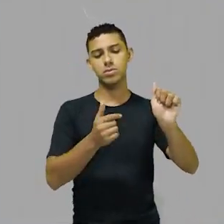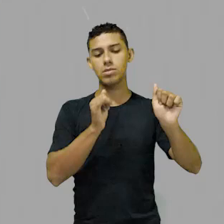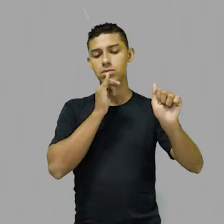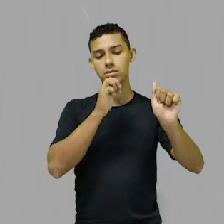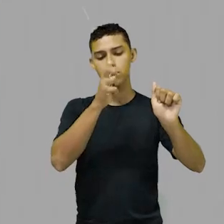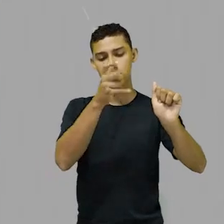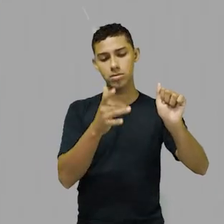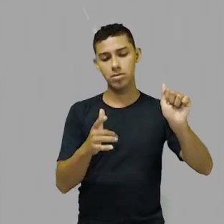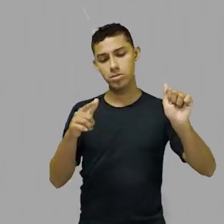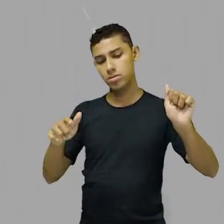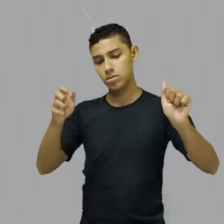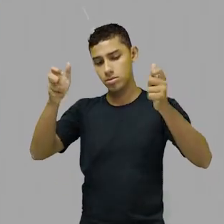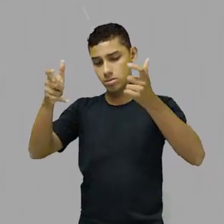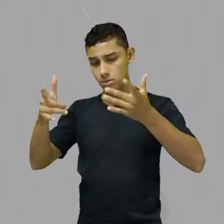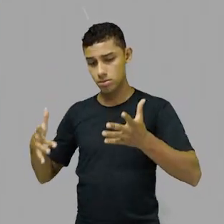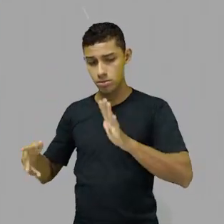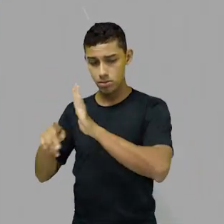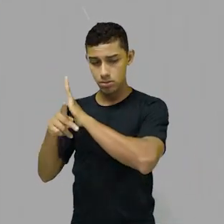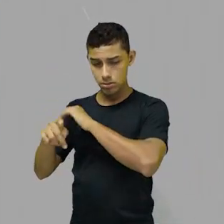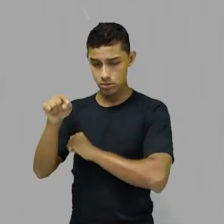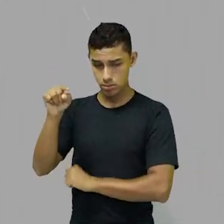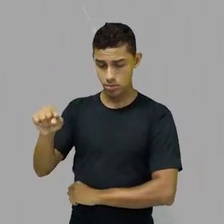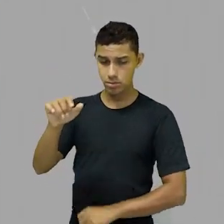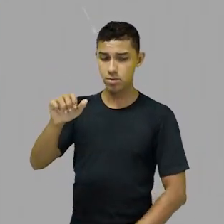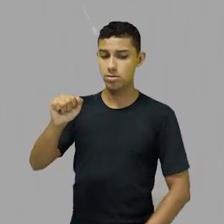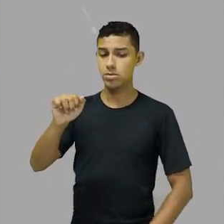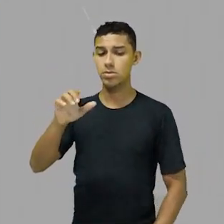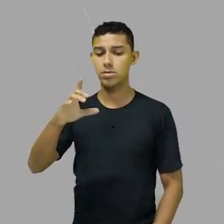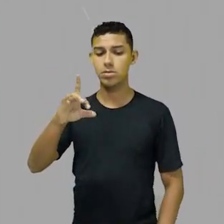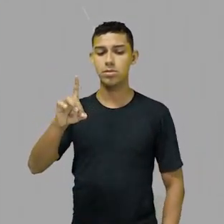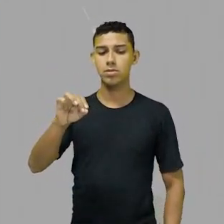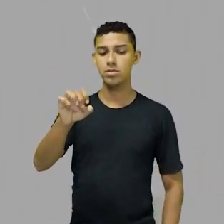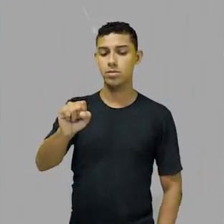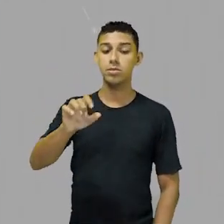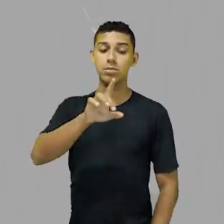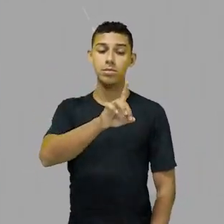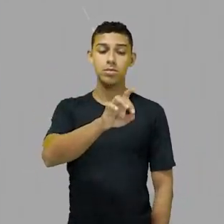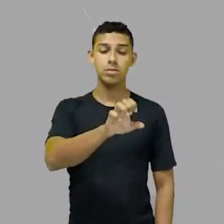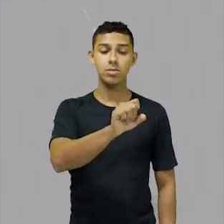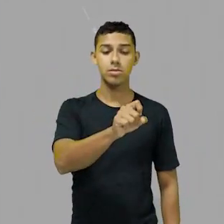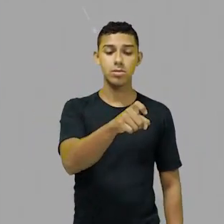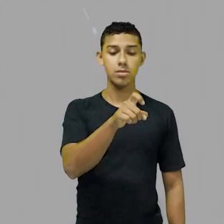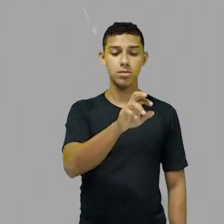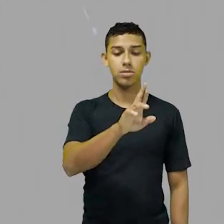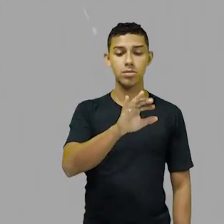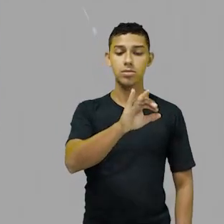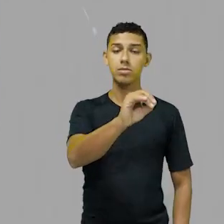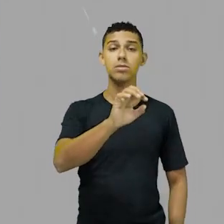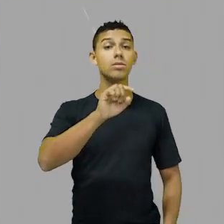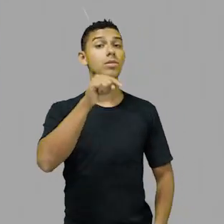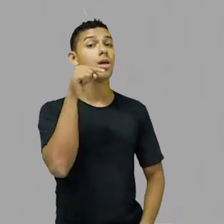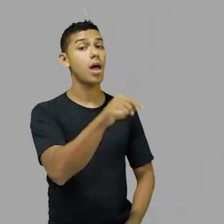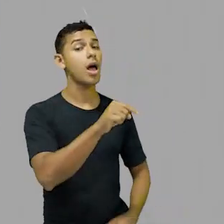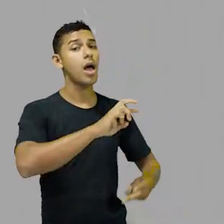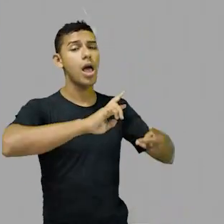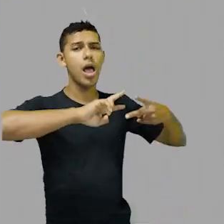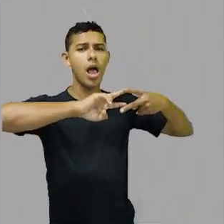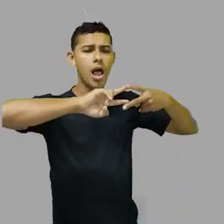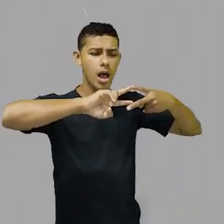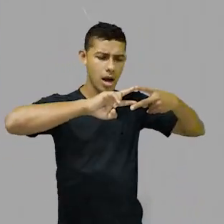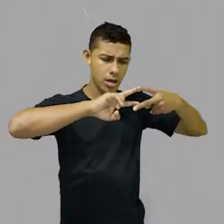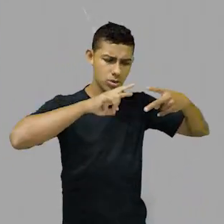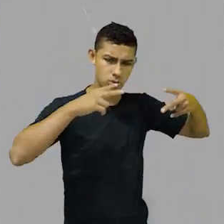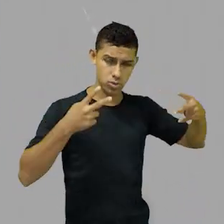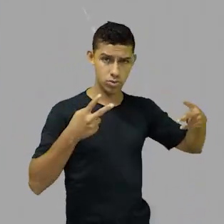que a guanina é exclusiva do ácido desoxirribonucleico. Ele está dizendo que a guanina